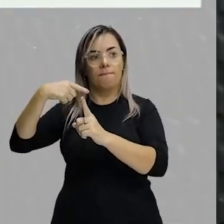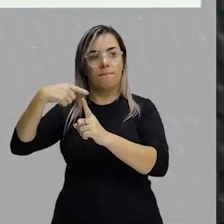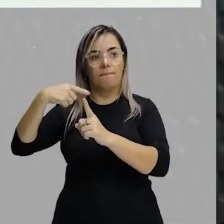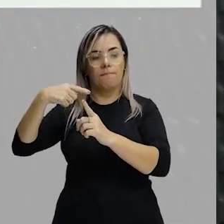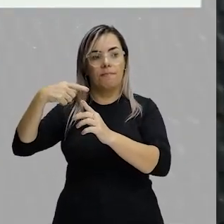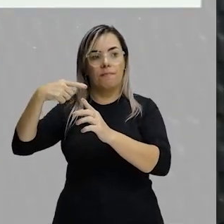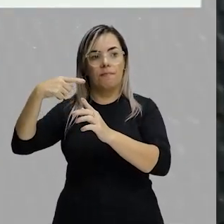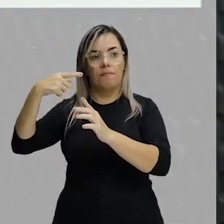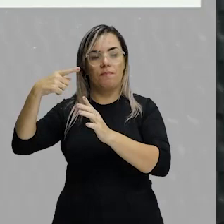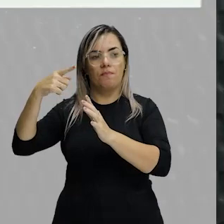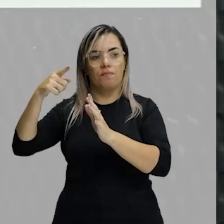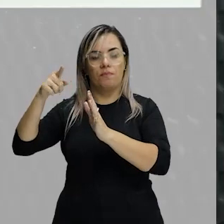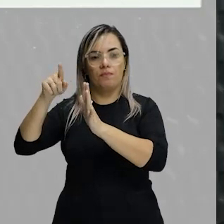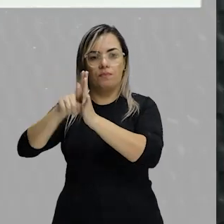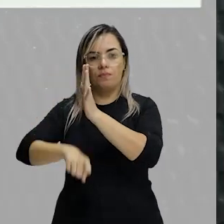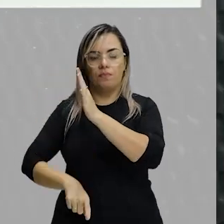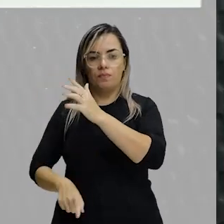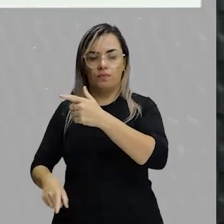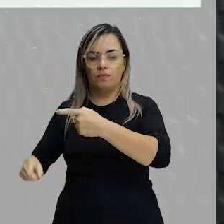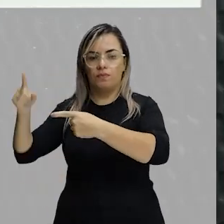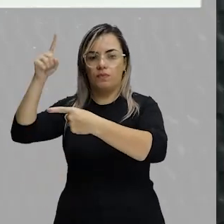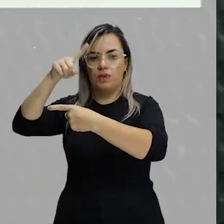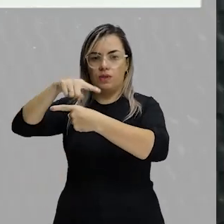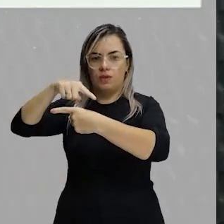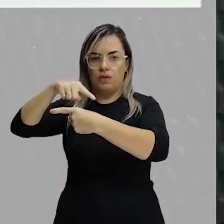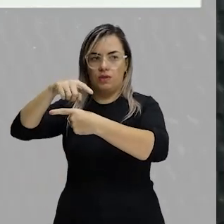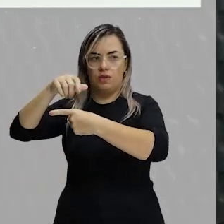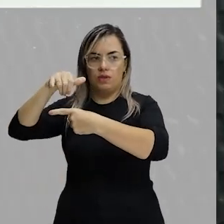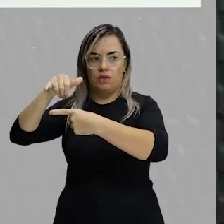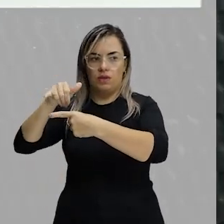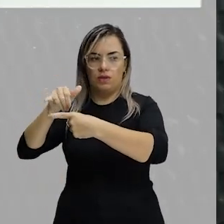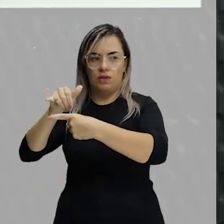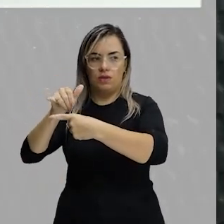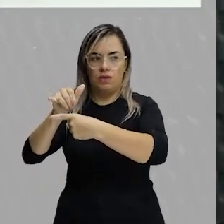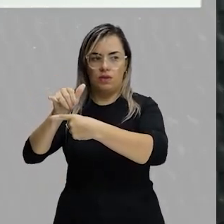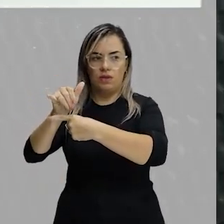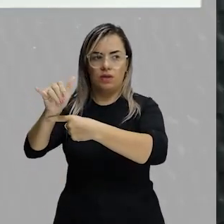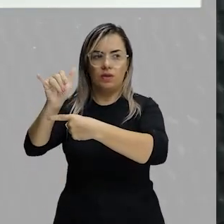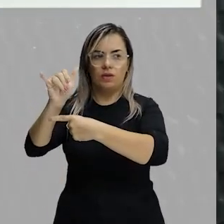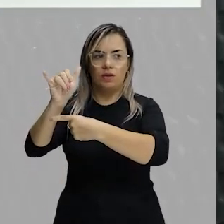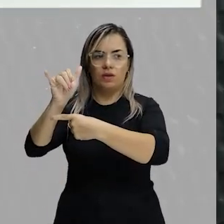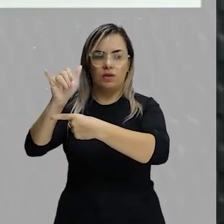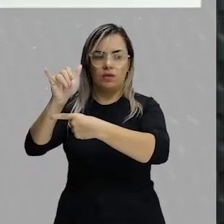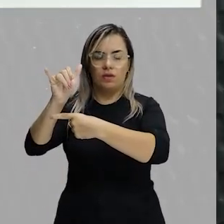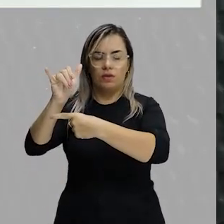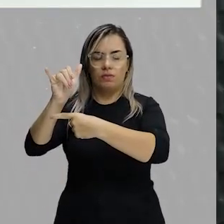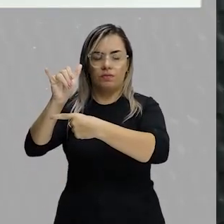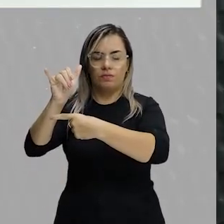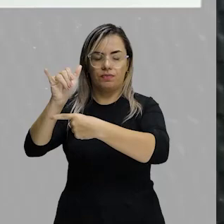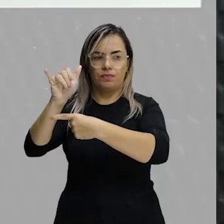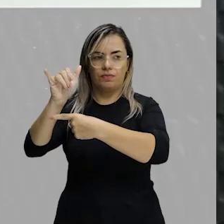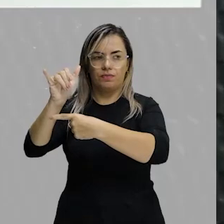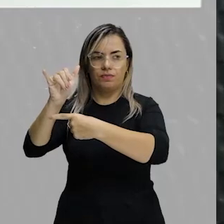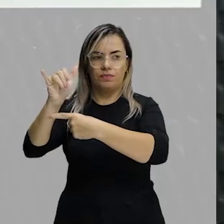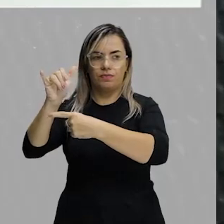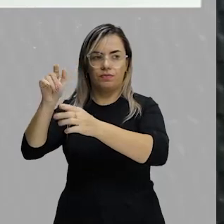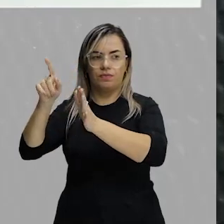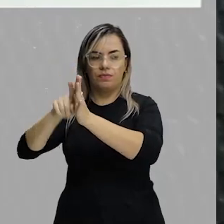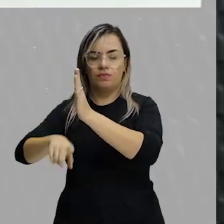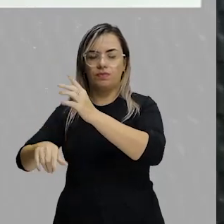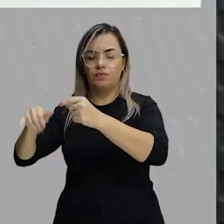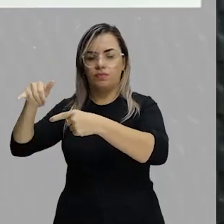menos, y menos y0 ao quadrado sobre b ao quadrado